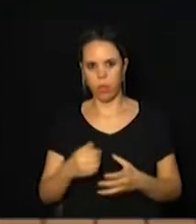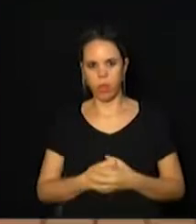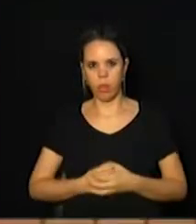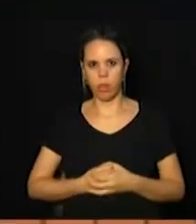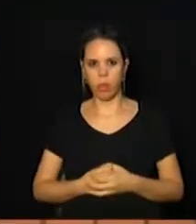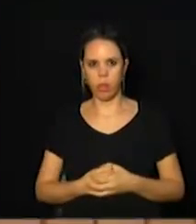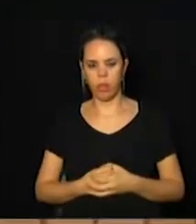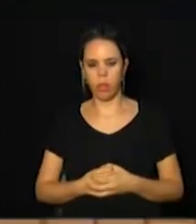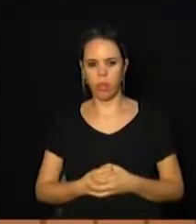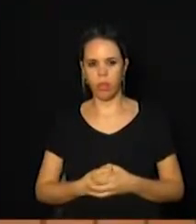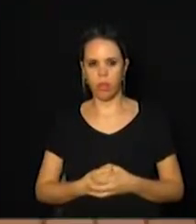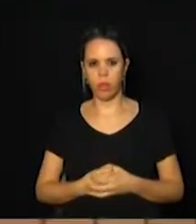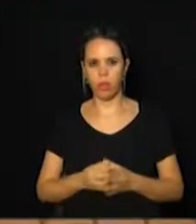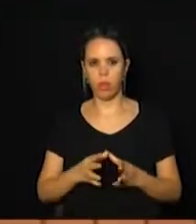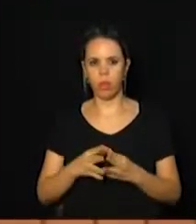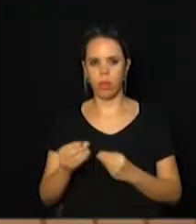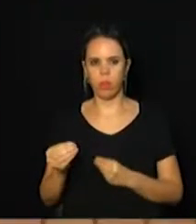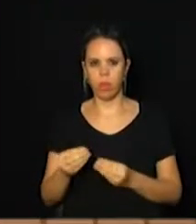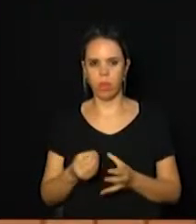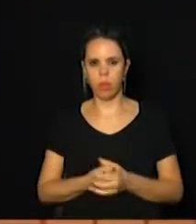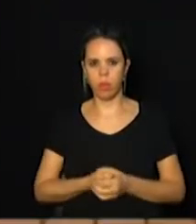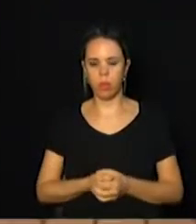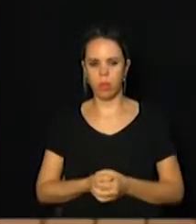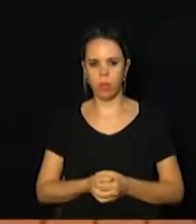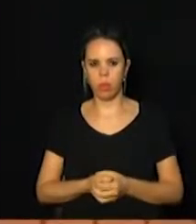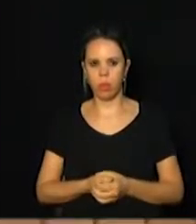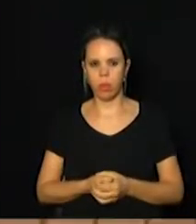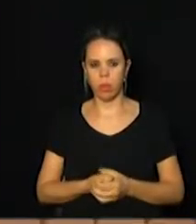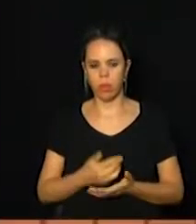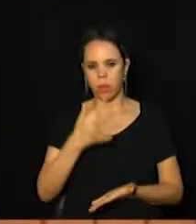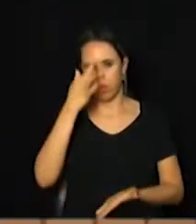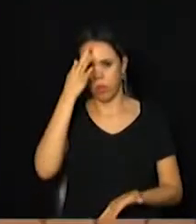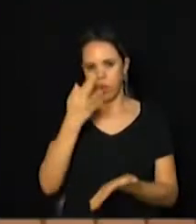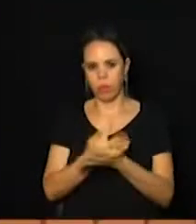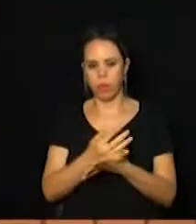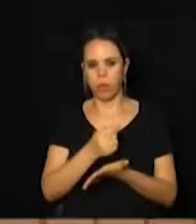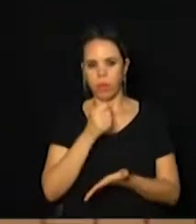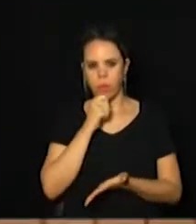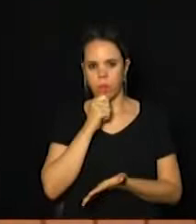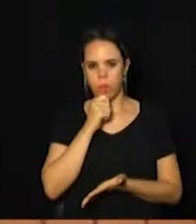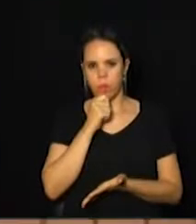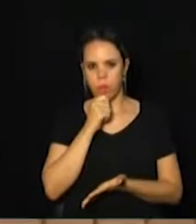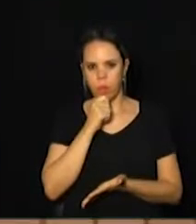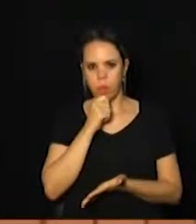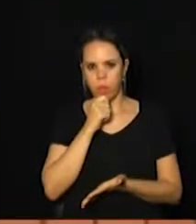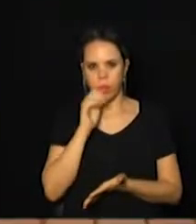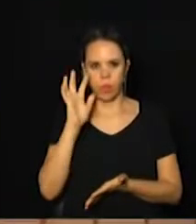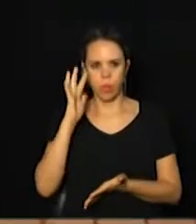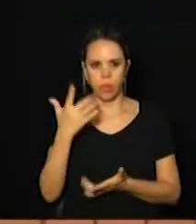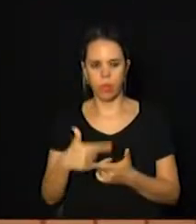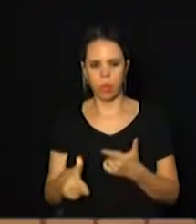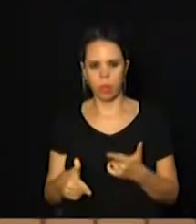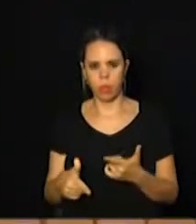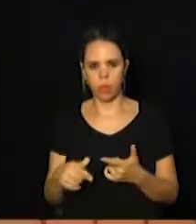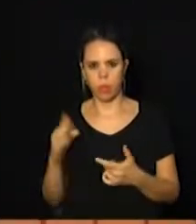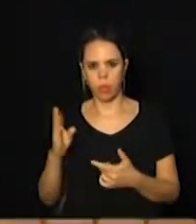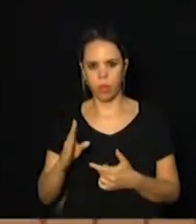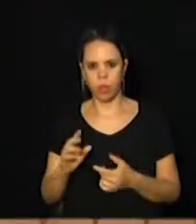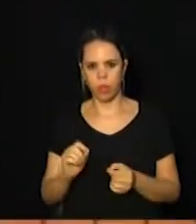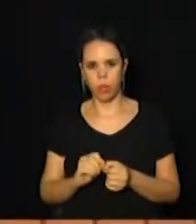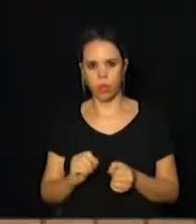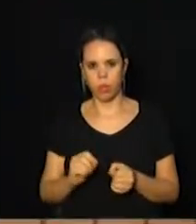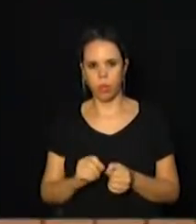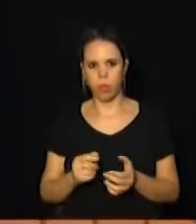e seu instinto E eu ainda tenho confiança ainda de resolver esse problema que o Brasil